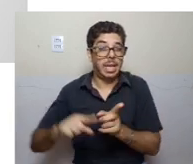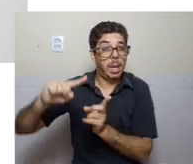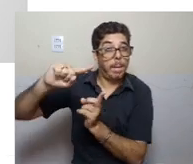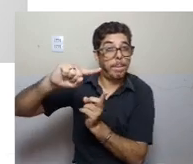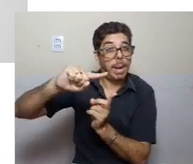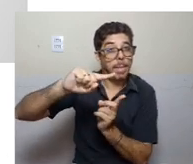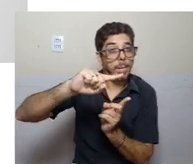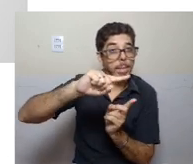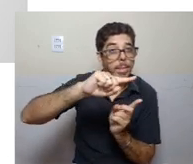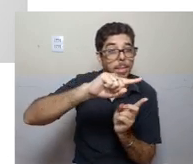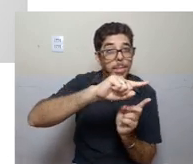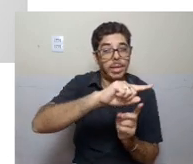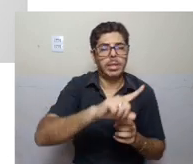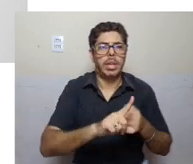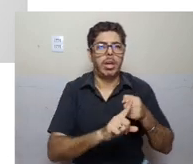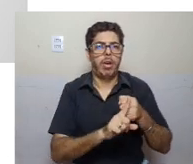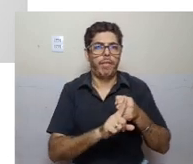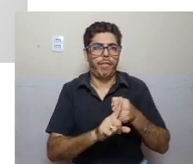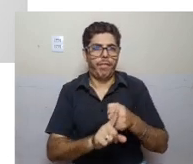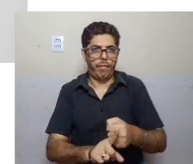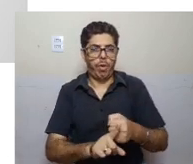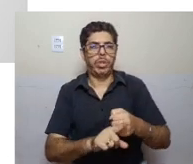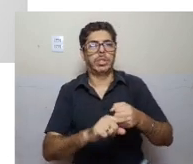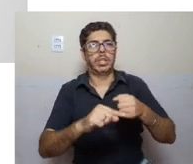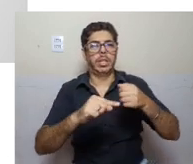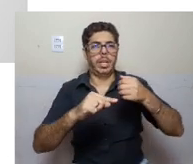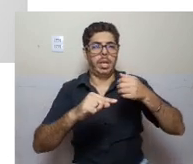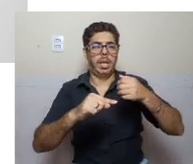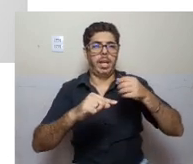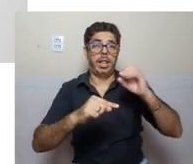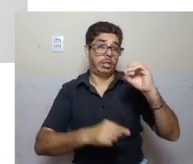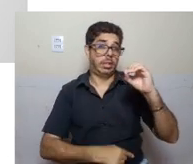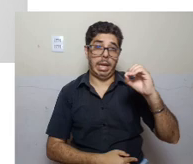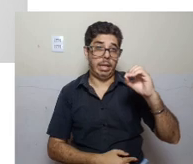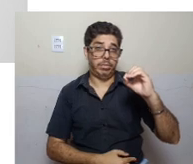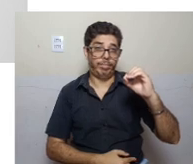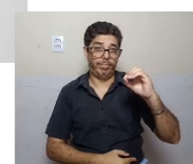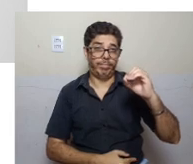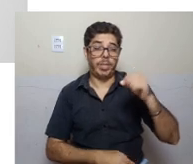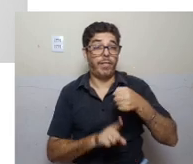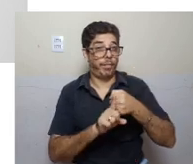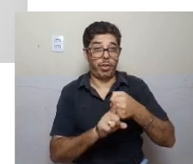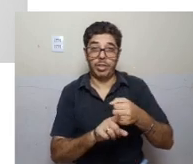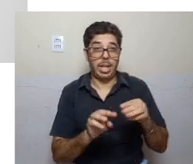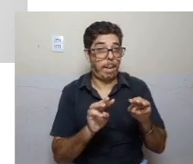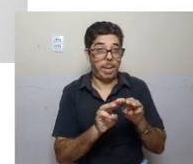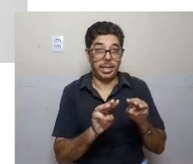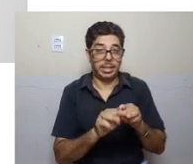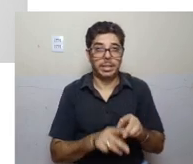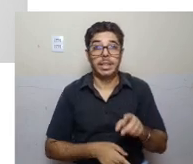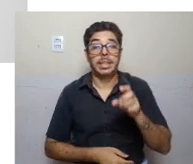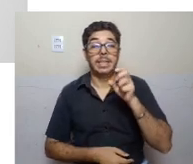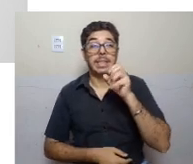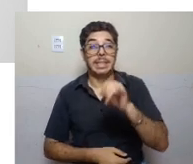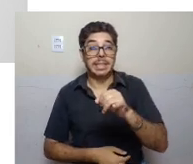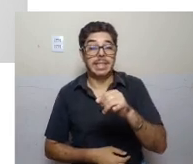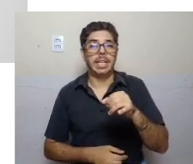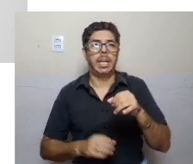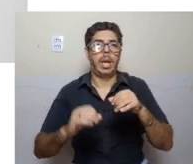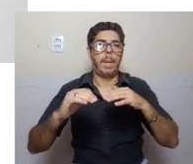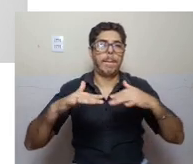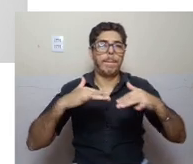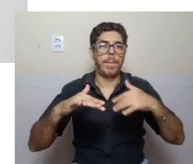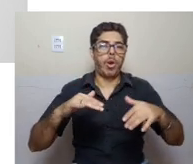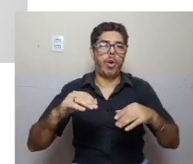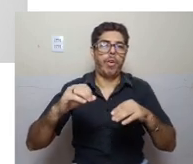paralelamente ao vetor campo magnético, a força magnética sobre a carga vai ser nula. E quarto, quando uma partícula carregada